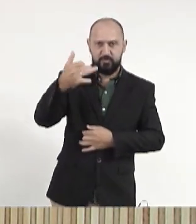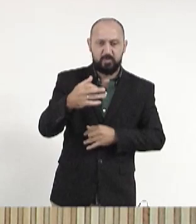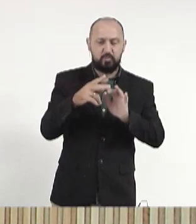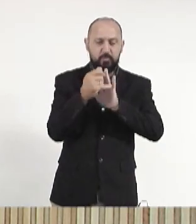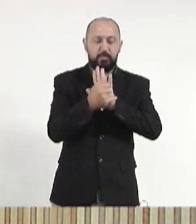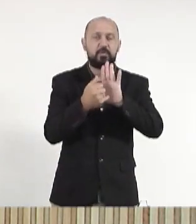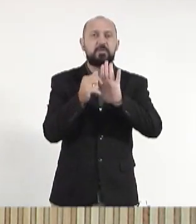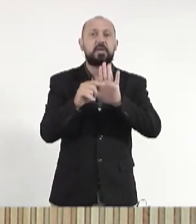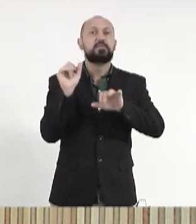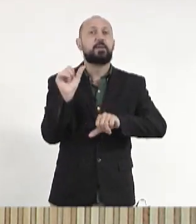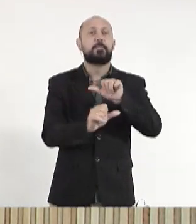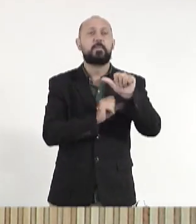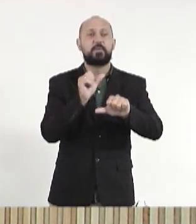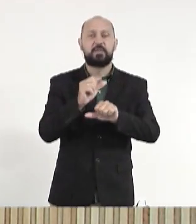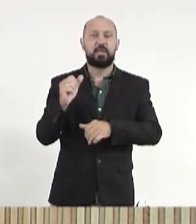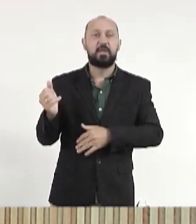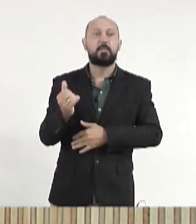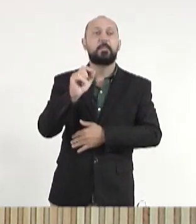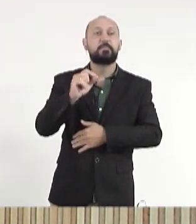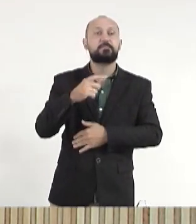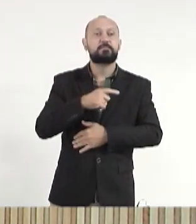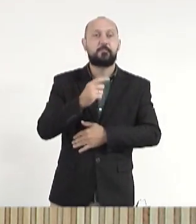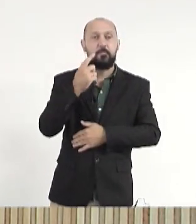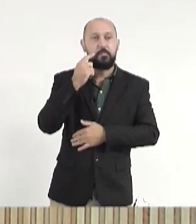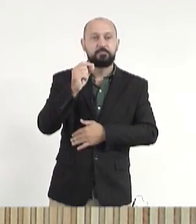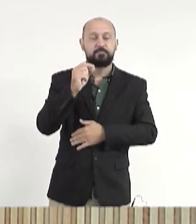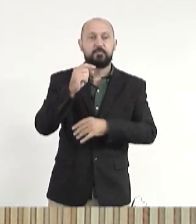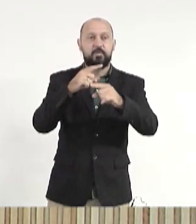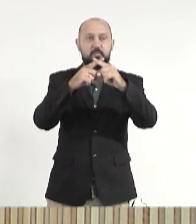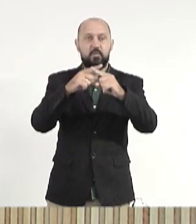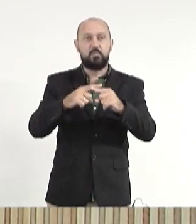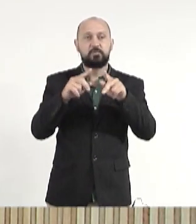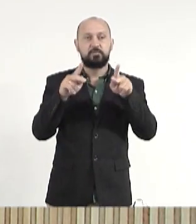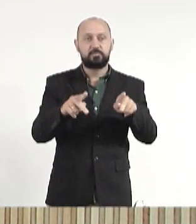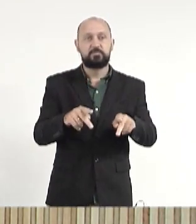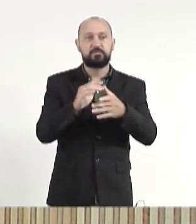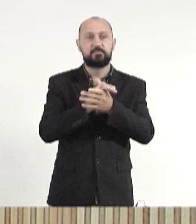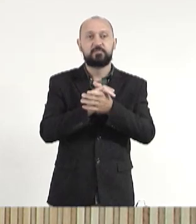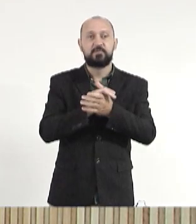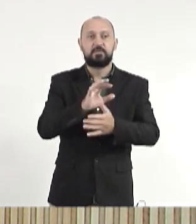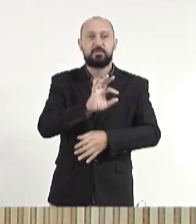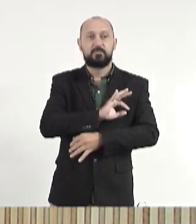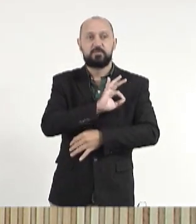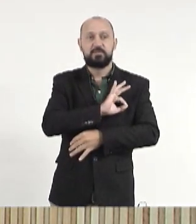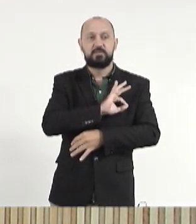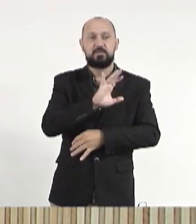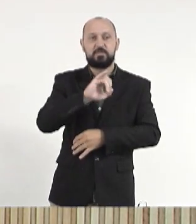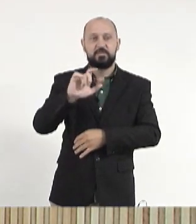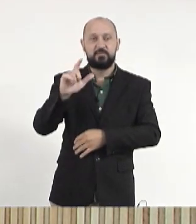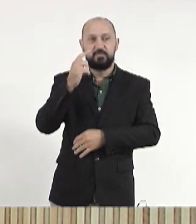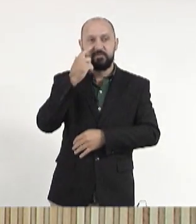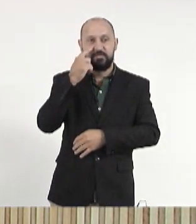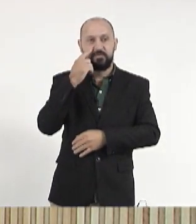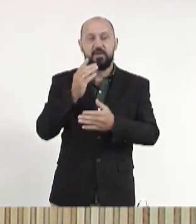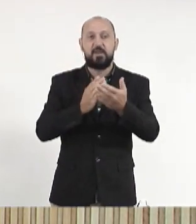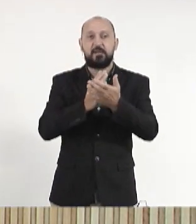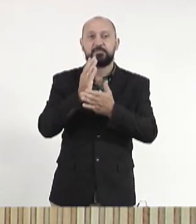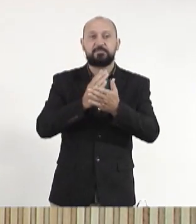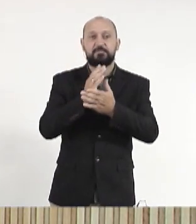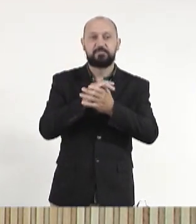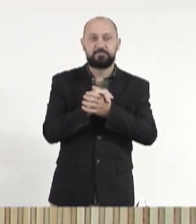no projeto, que essa mudança ela é importante para o próximo concurso público da Polícia Civil, que deve ser publicado